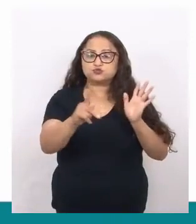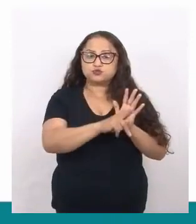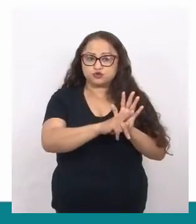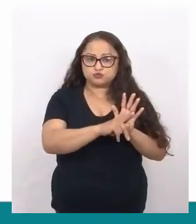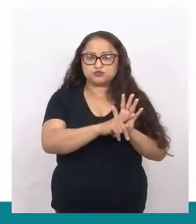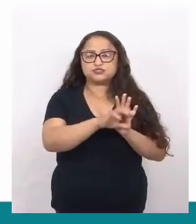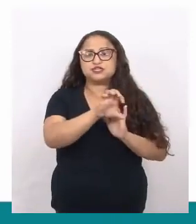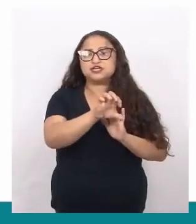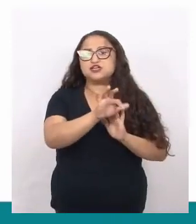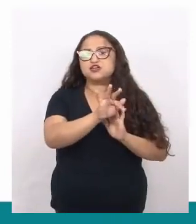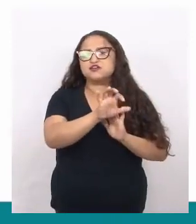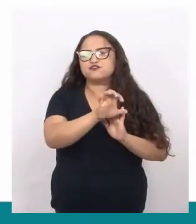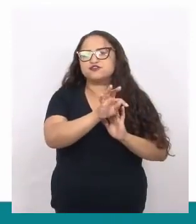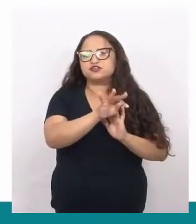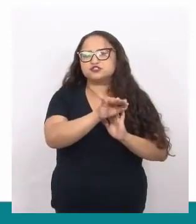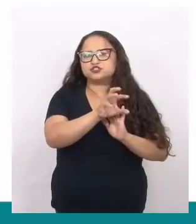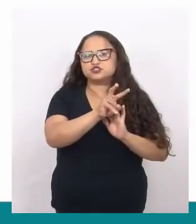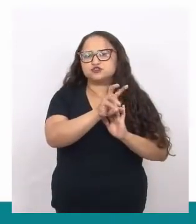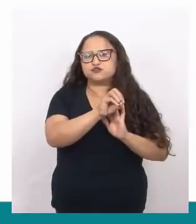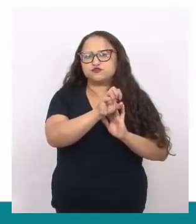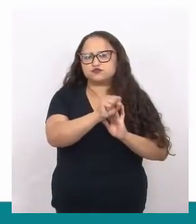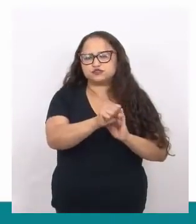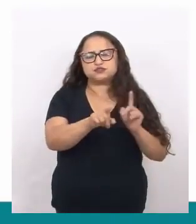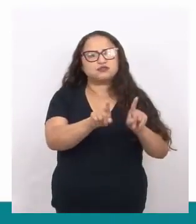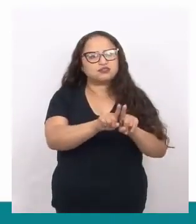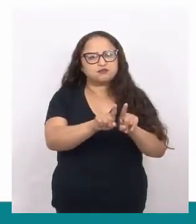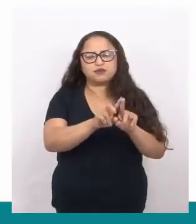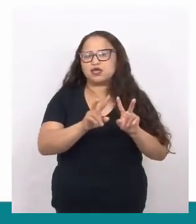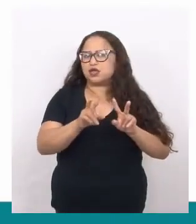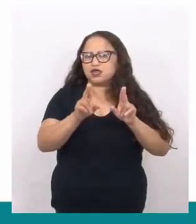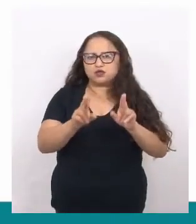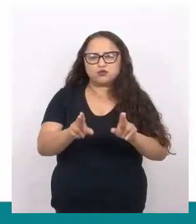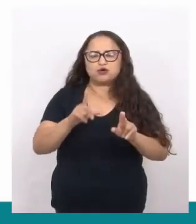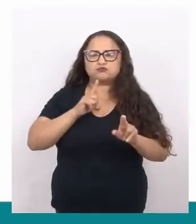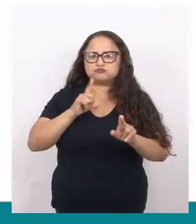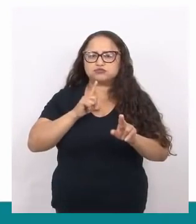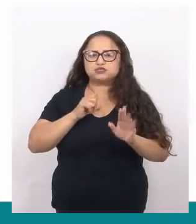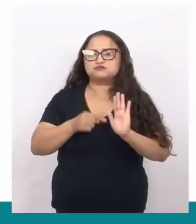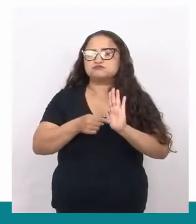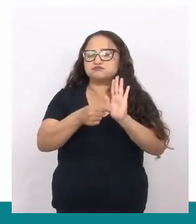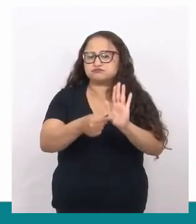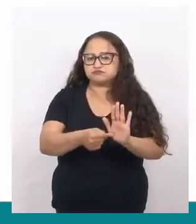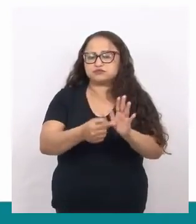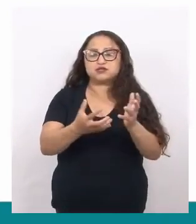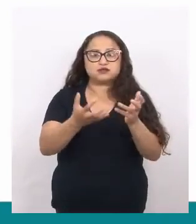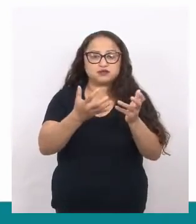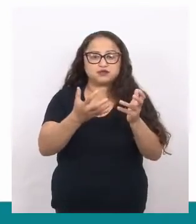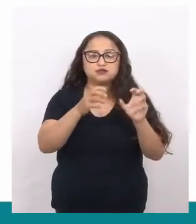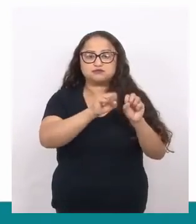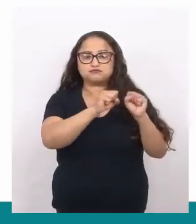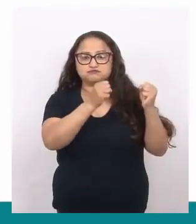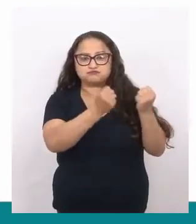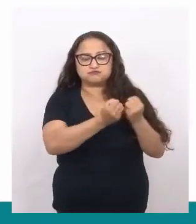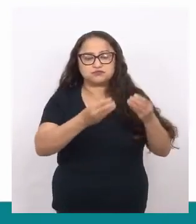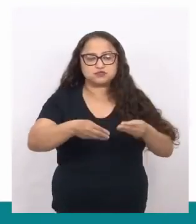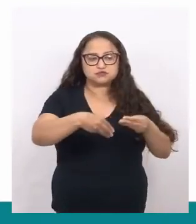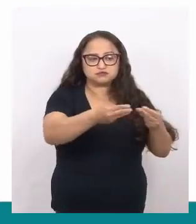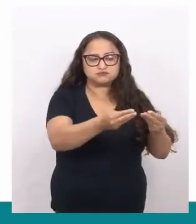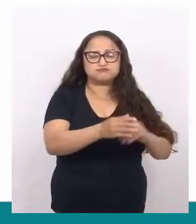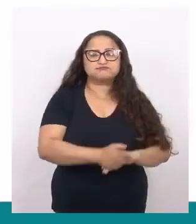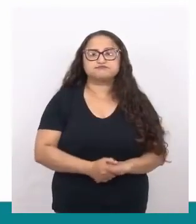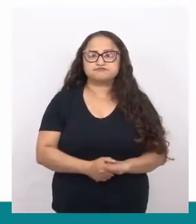os mesmos processos no nível de diretoria, ou seja, manifestação de interesse, atribuição e associação. Pode passar o slide, por